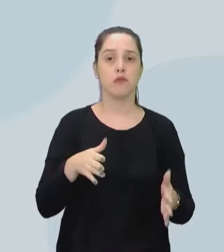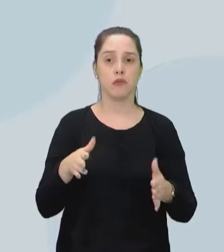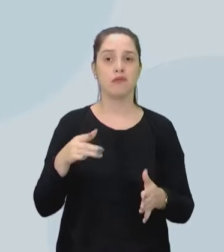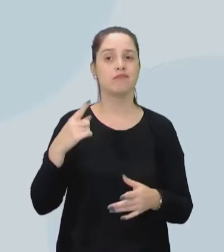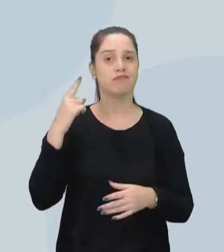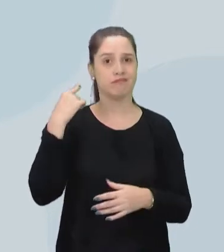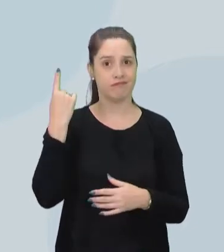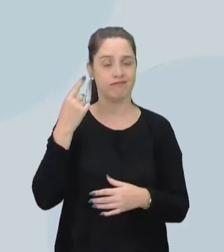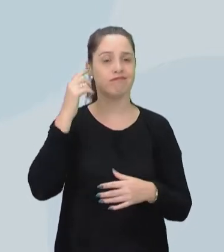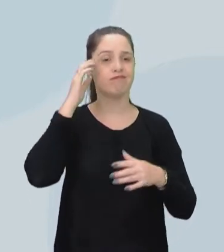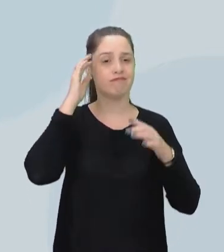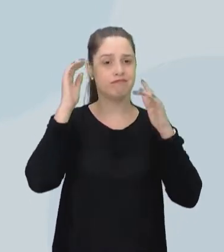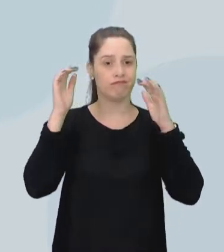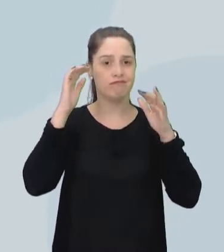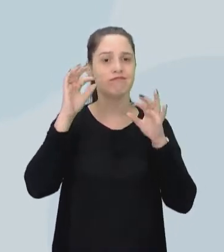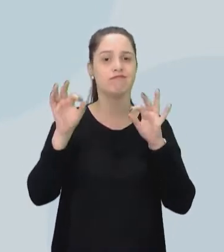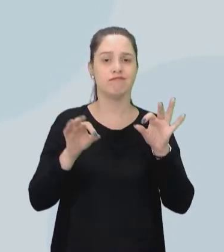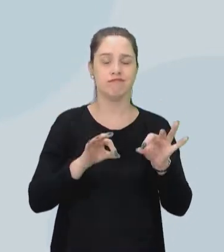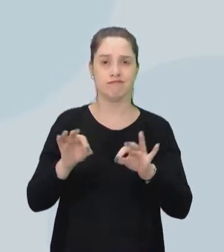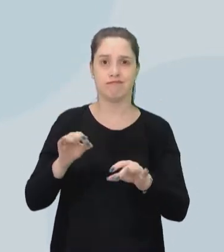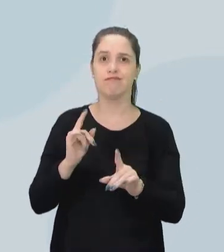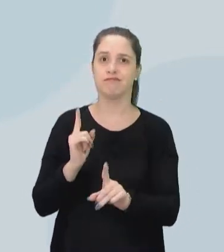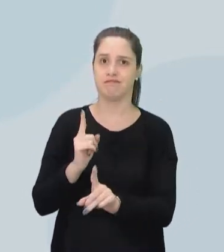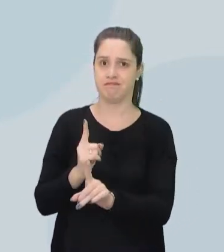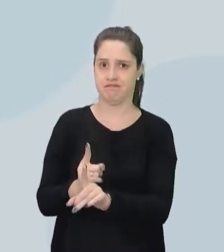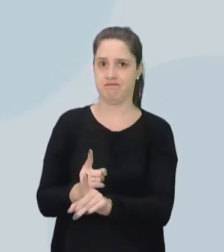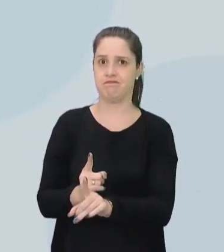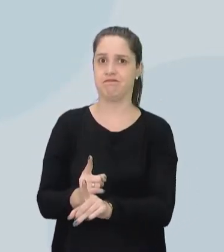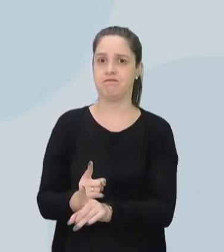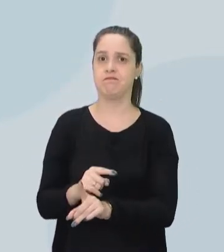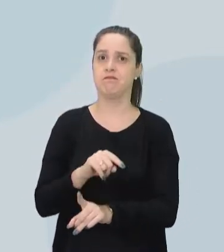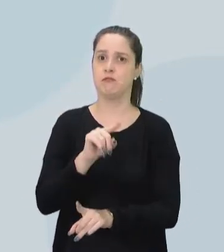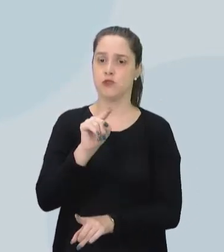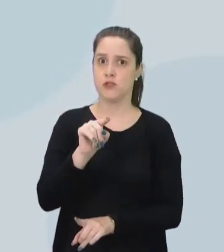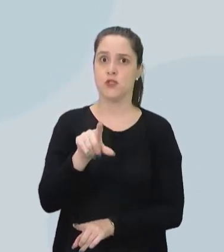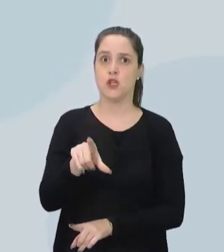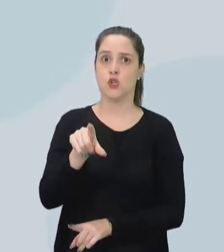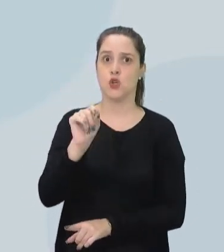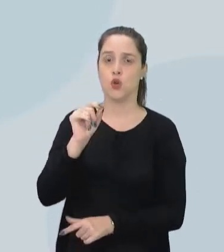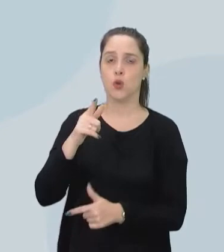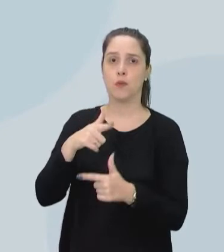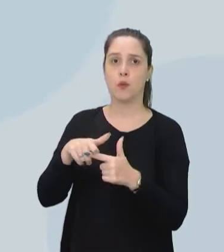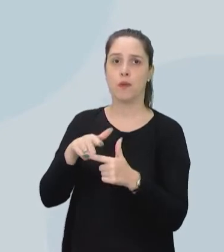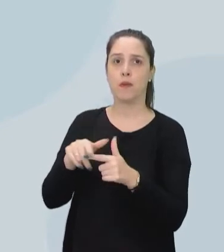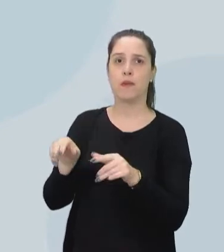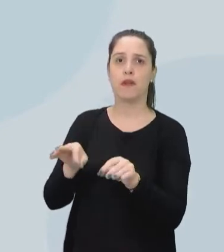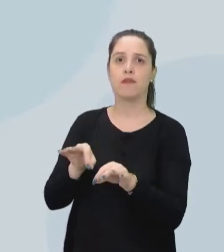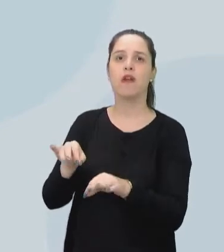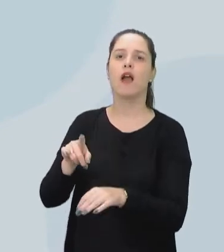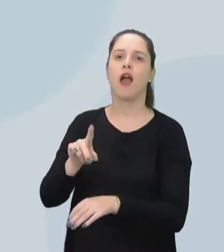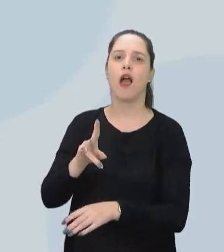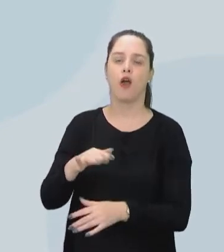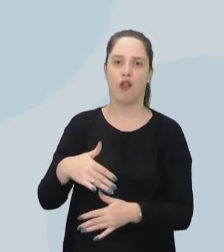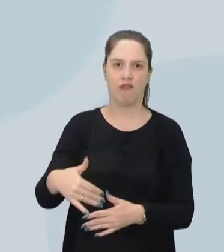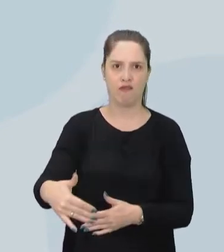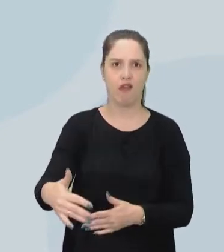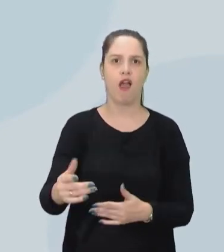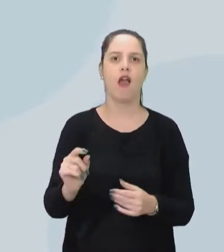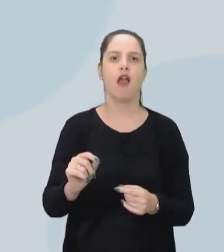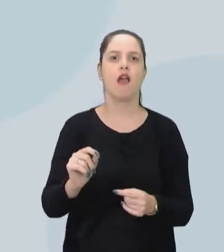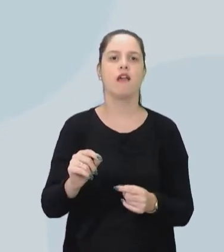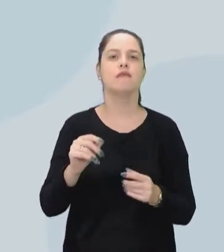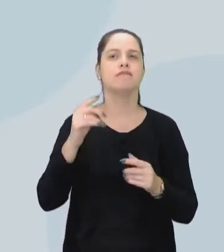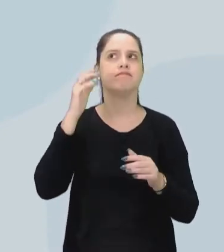em soluções para o problema encontrado. Então, você escolheu um problema para resolver. Agora você vai teorizar, você